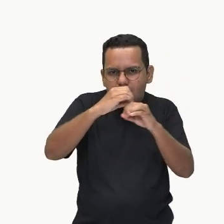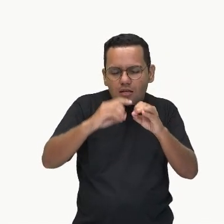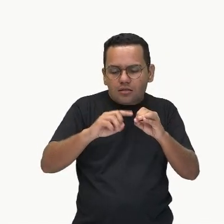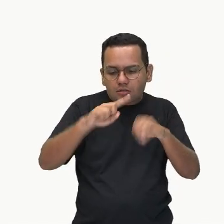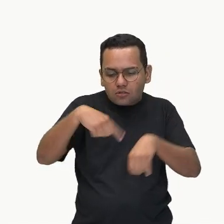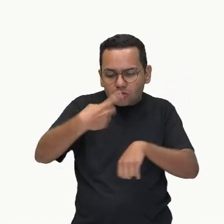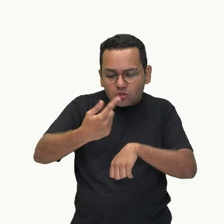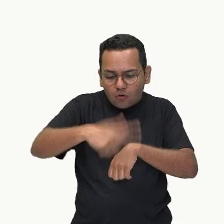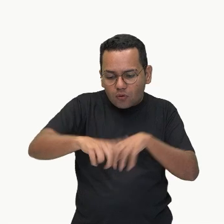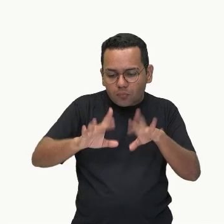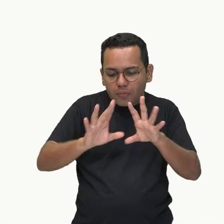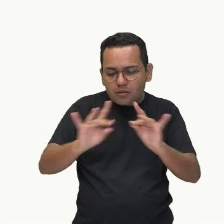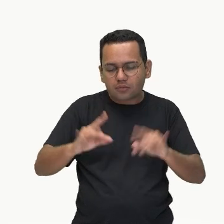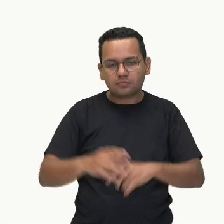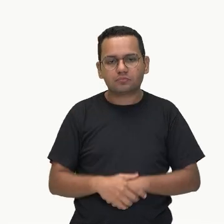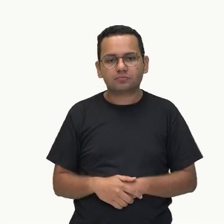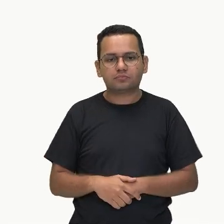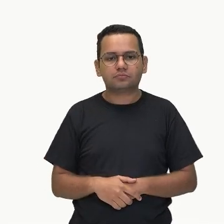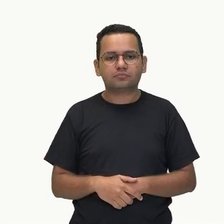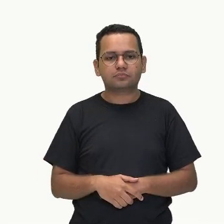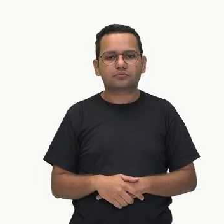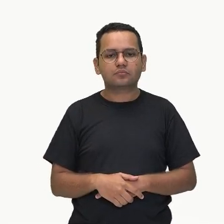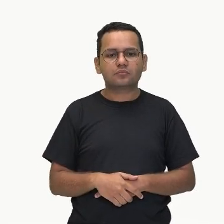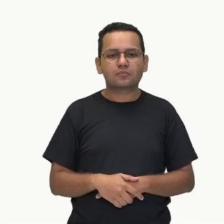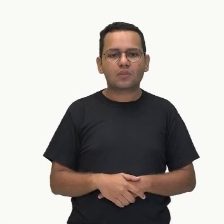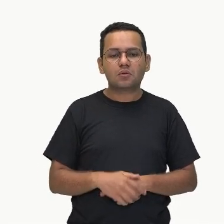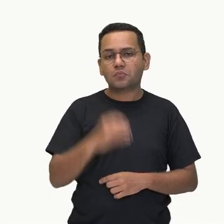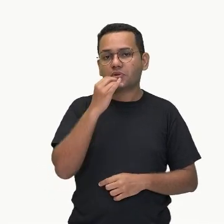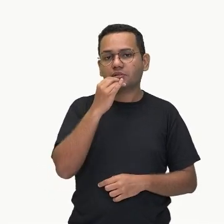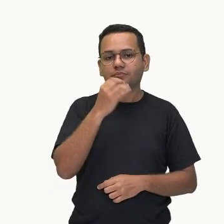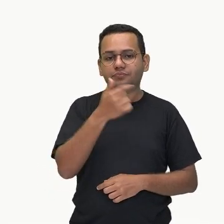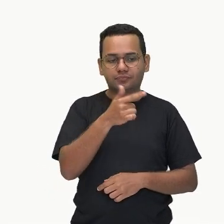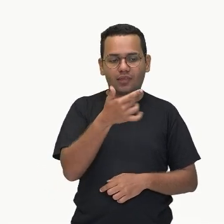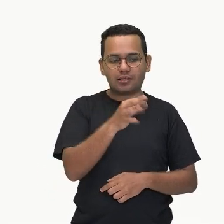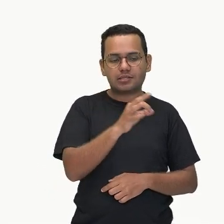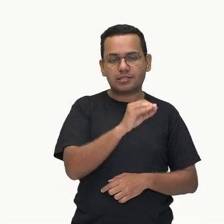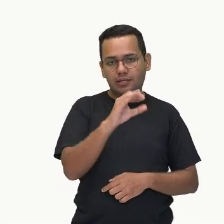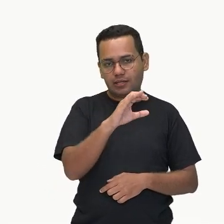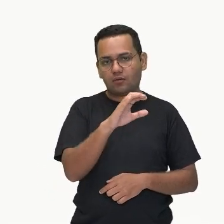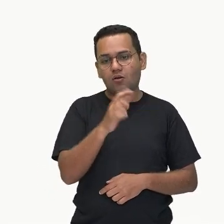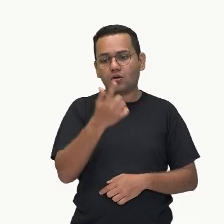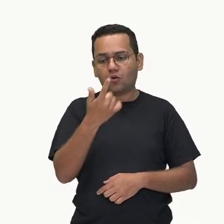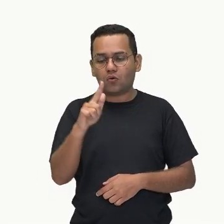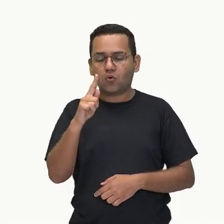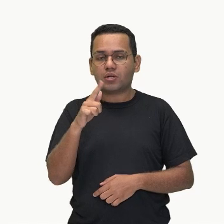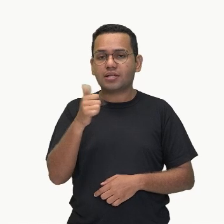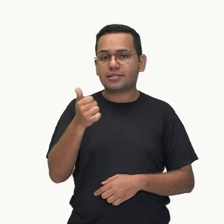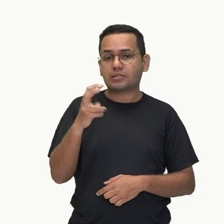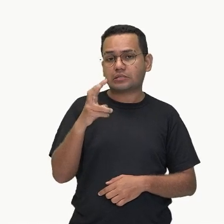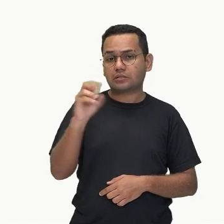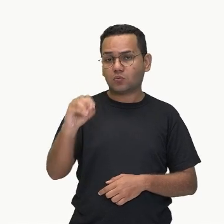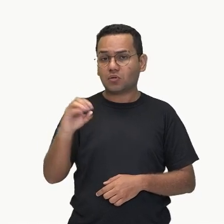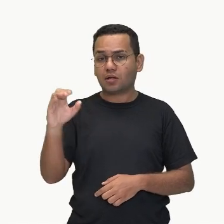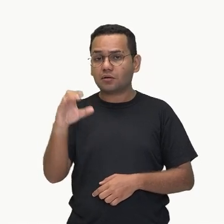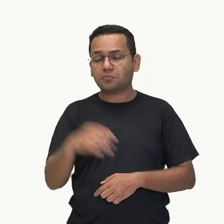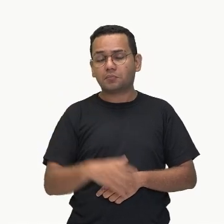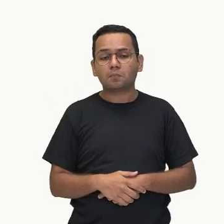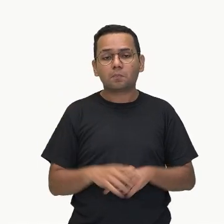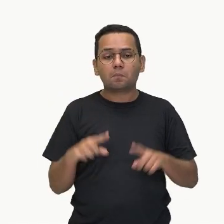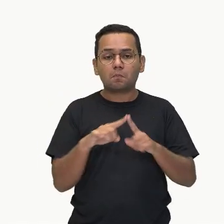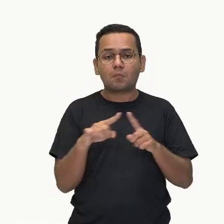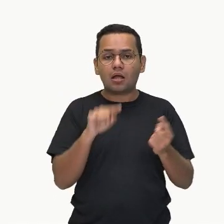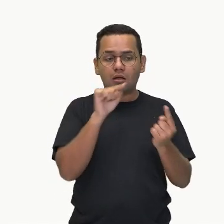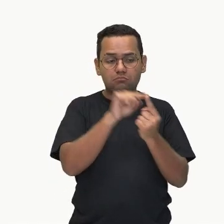substâncias, uma com ponto de ebulição de 100 graus e uma com ponto de ebulição de 150 graus, aquela que tem o ponto de ebulição de